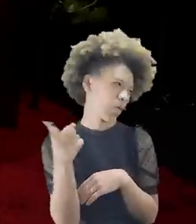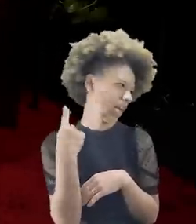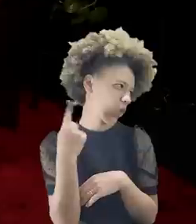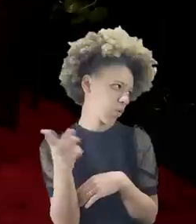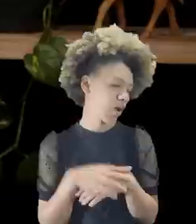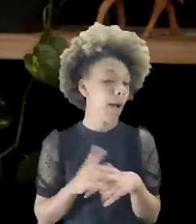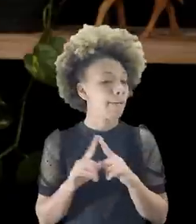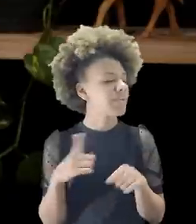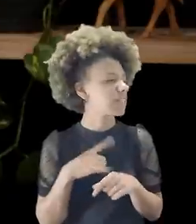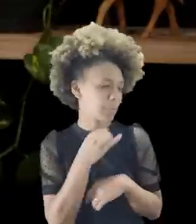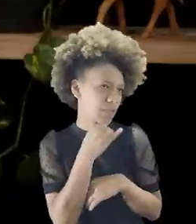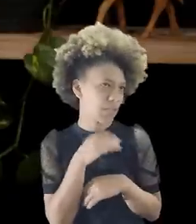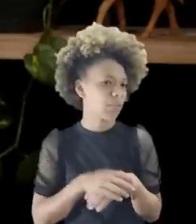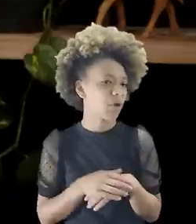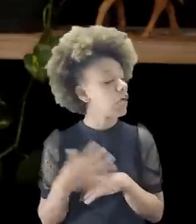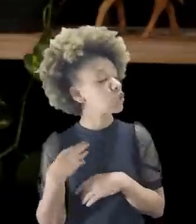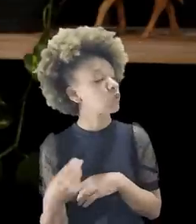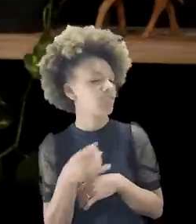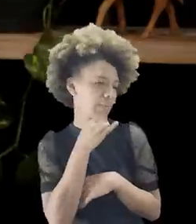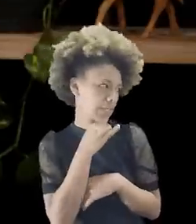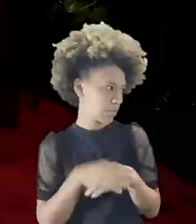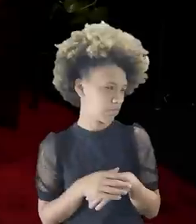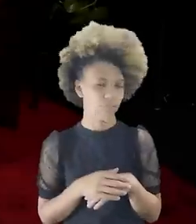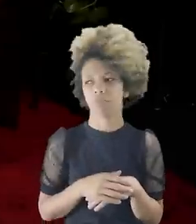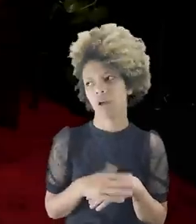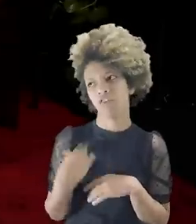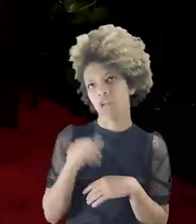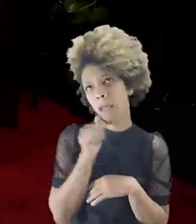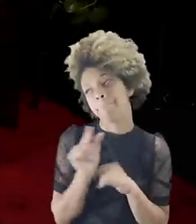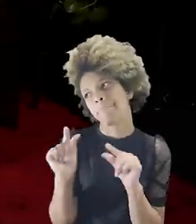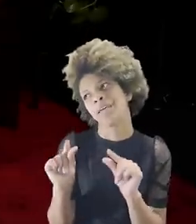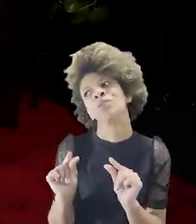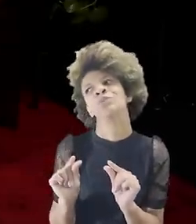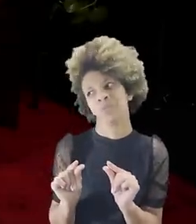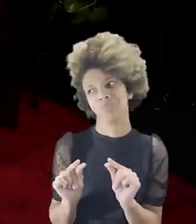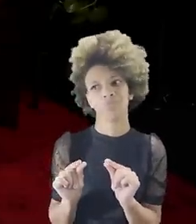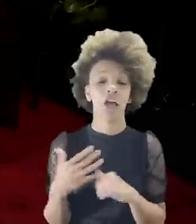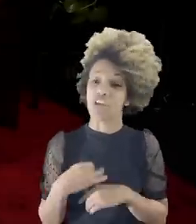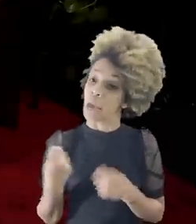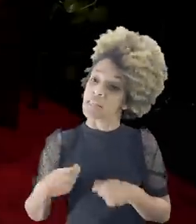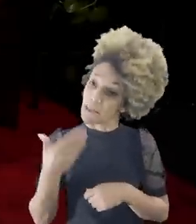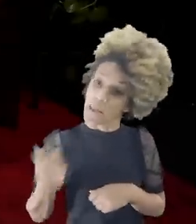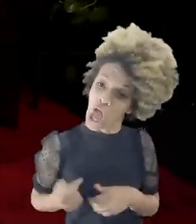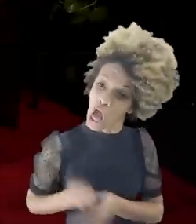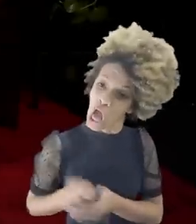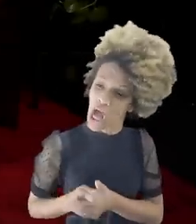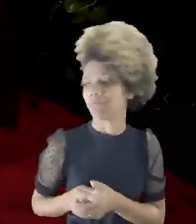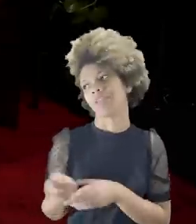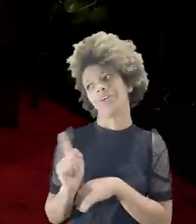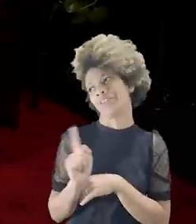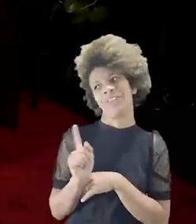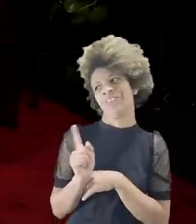mas você tem essas coisas assim tipo de com a tua filha por exemplo aí já é um pouco menos filha você tem que ser a melhor